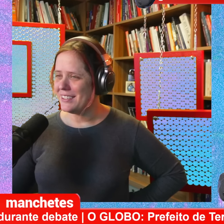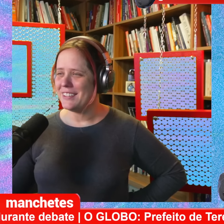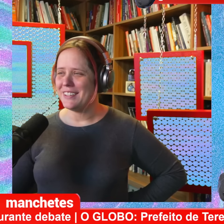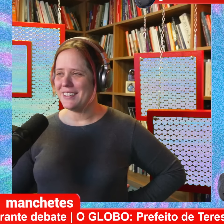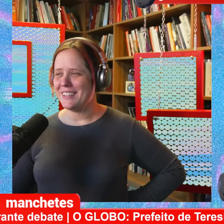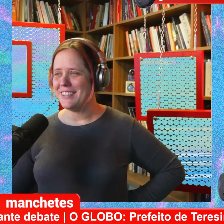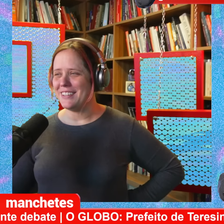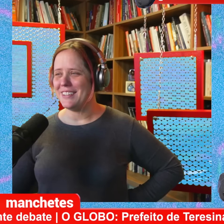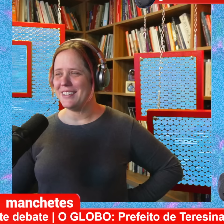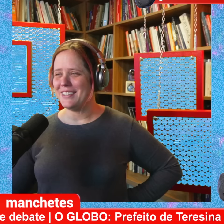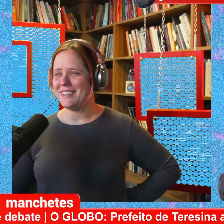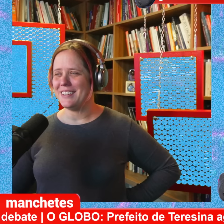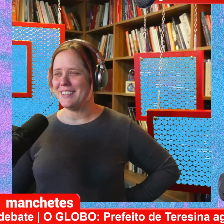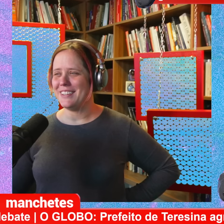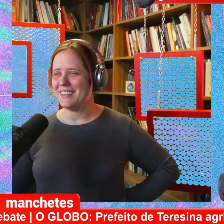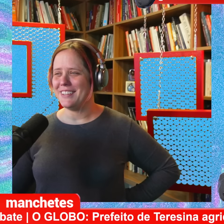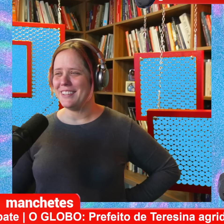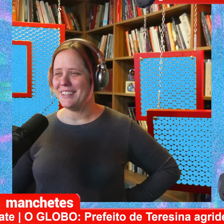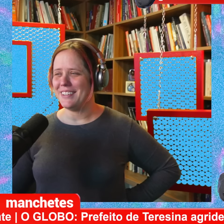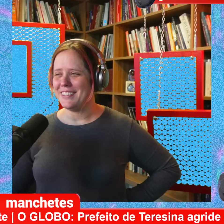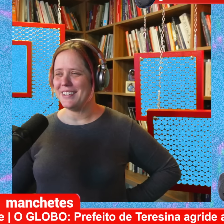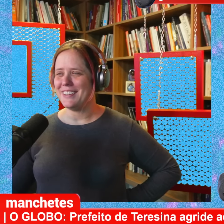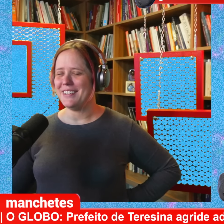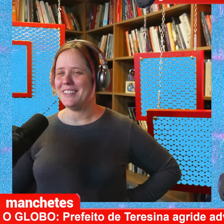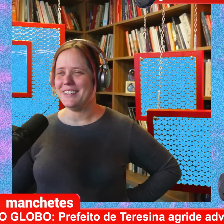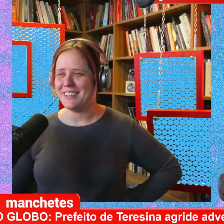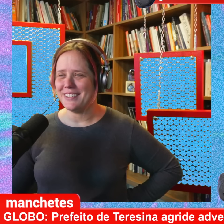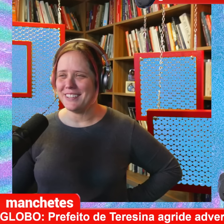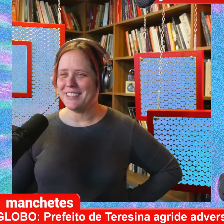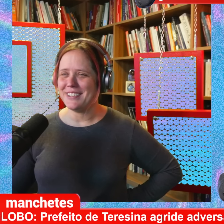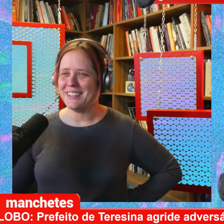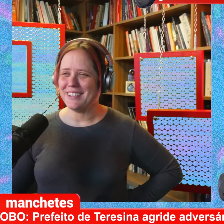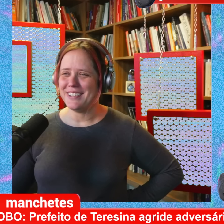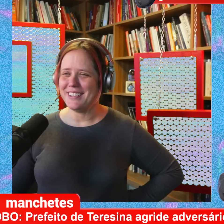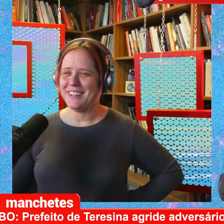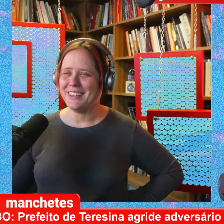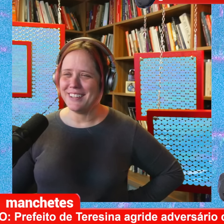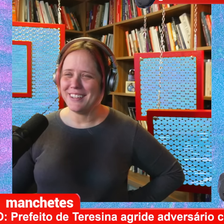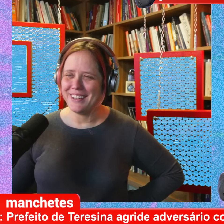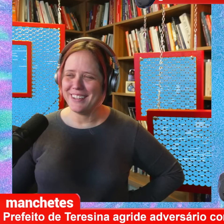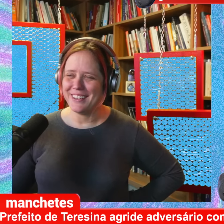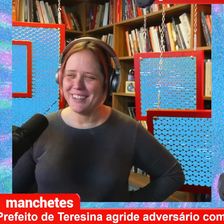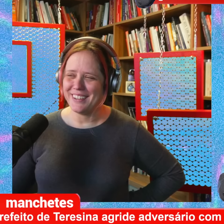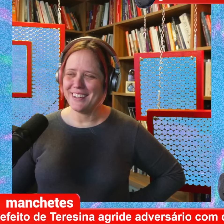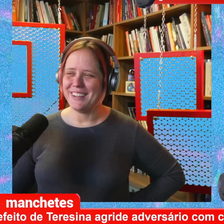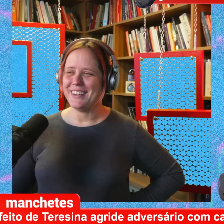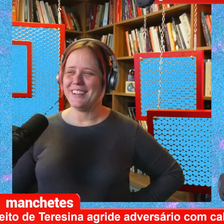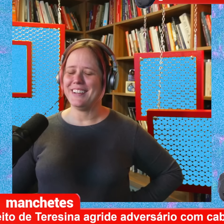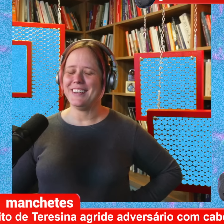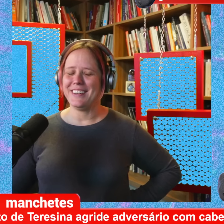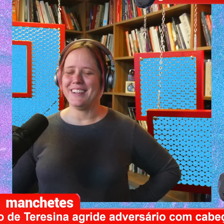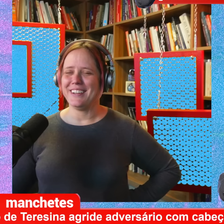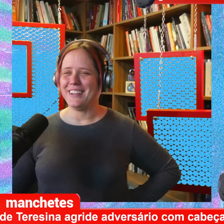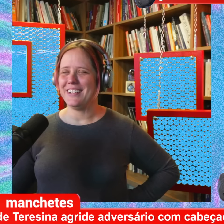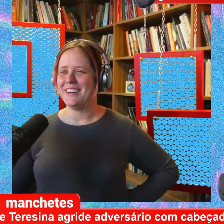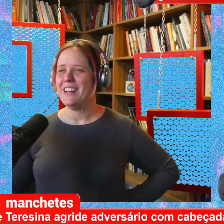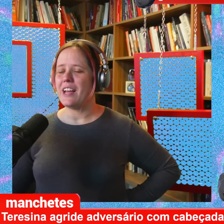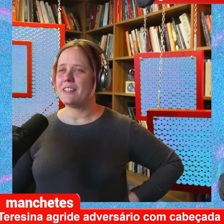gusp tido nele que é algo que ninguém registrou todo mundo registrou a cabeçada ningém não tem registro dessa dessa